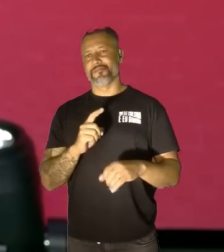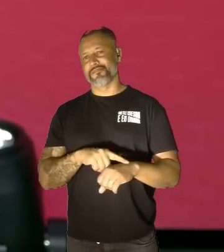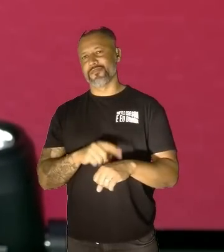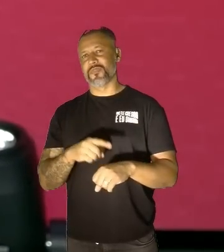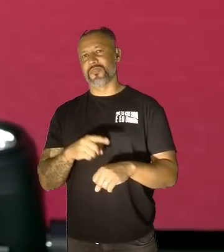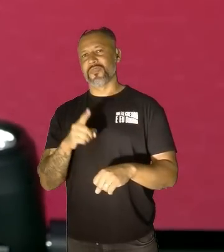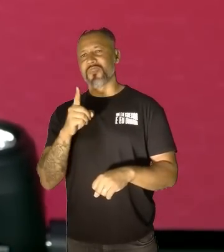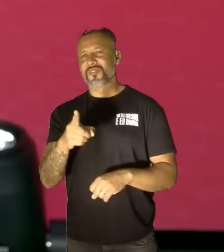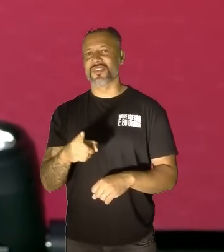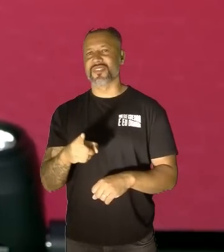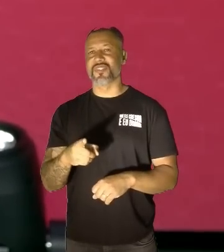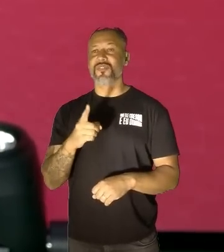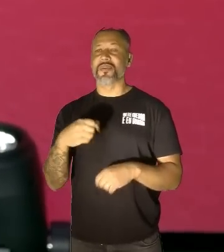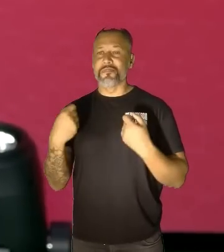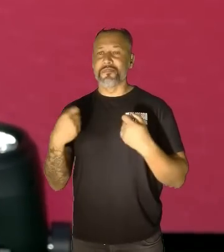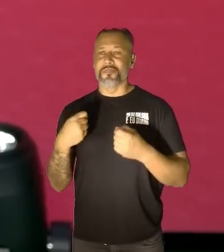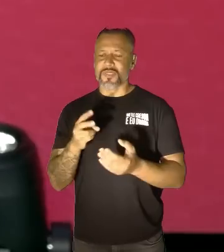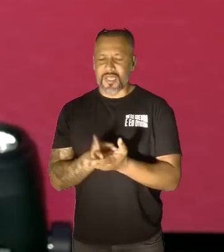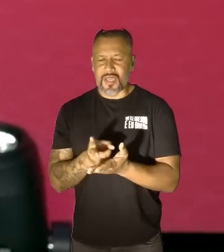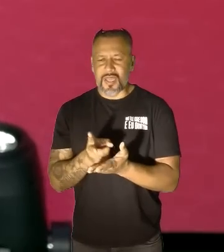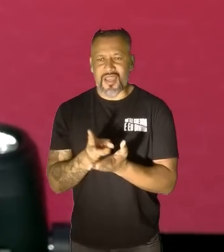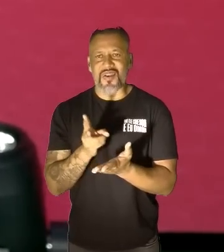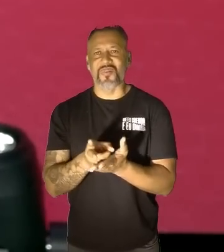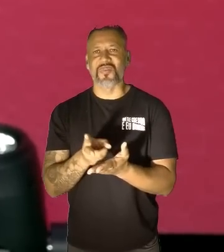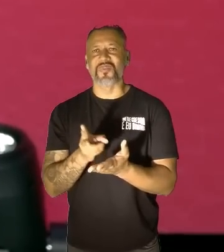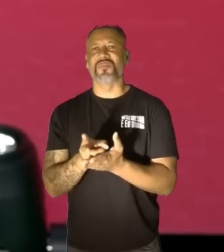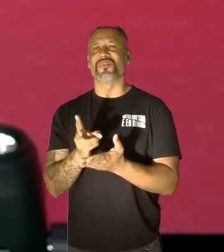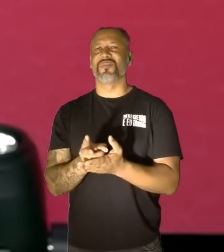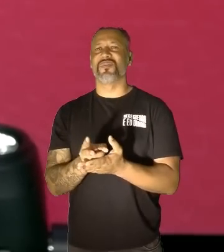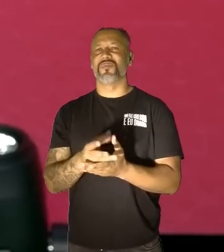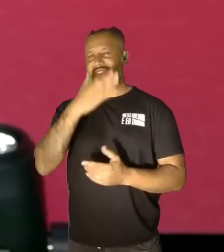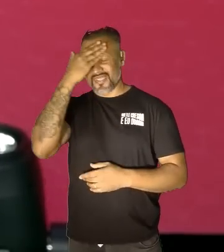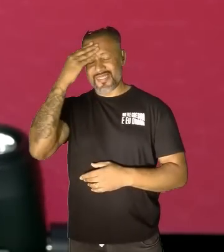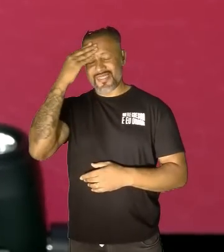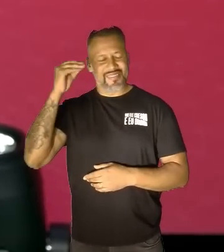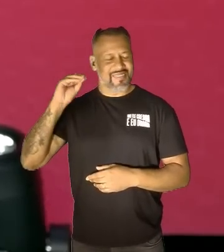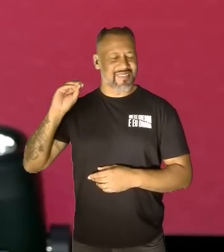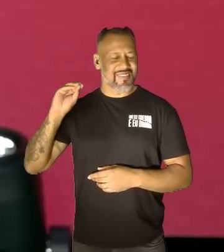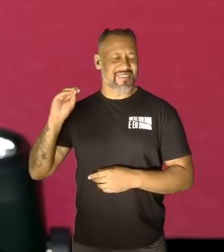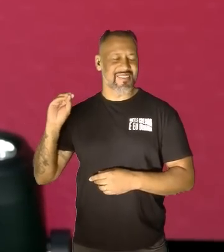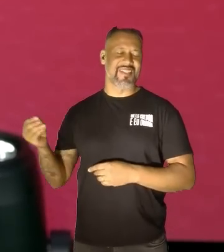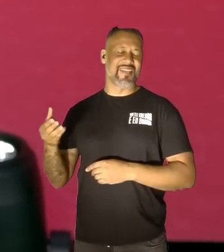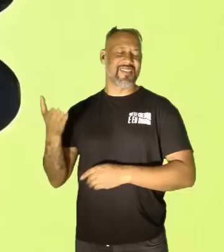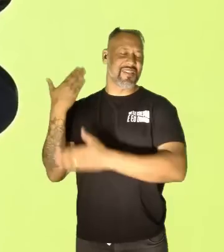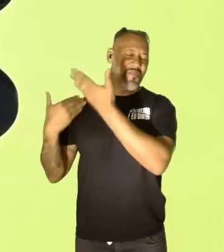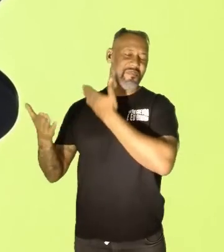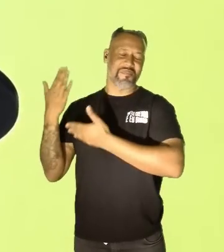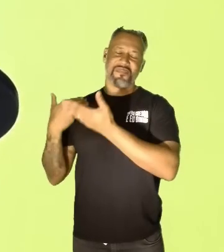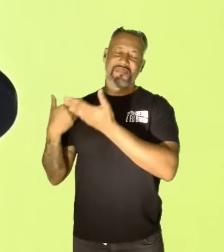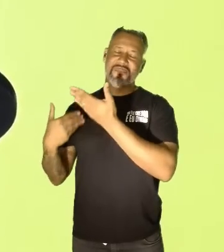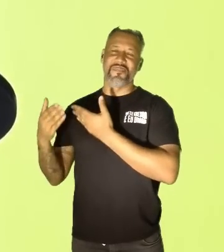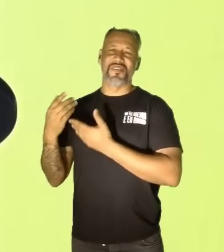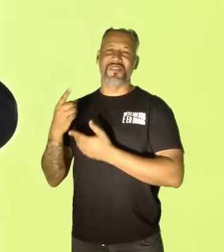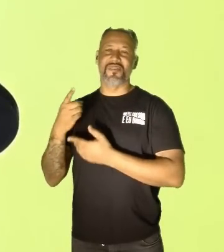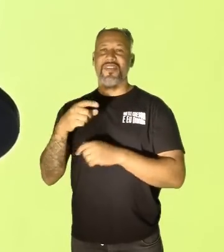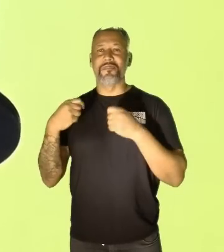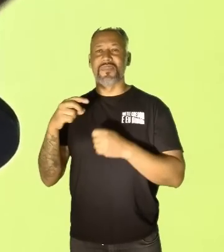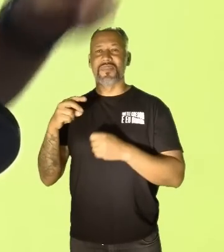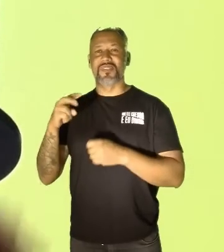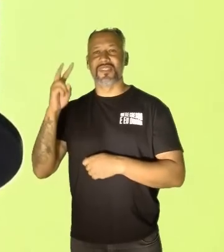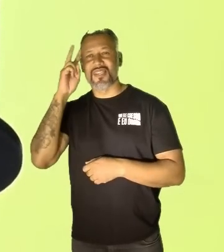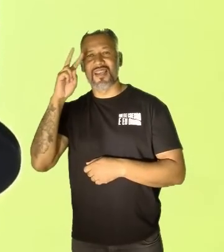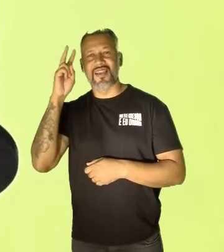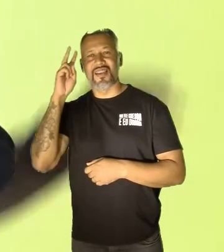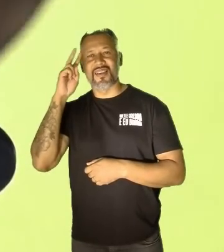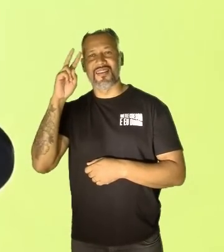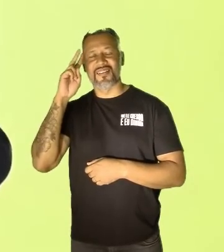levante, pegue a chave, porque um fluir está vindo. Esqueça o que aconteceu e lembre que você veio de uma